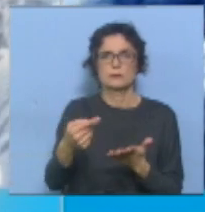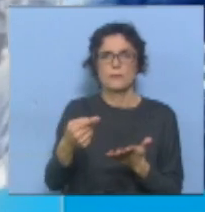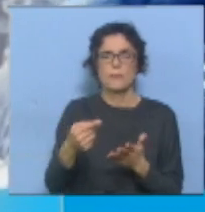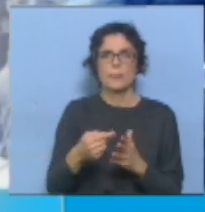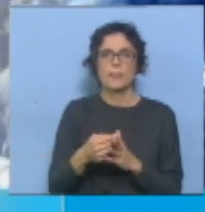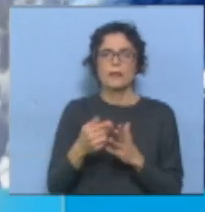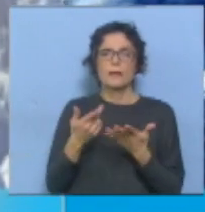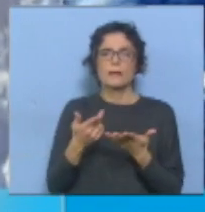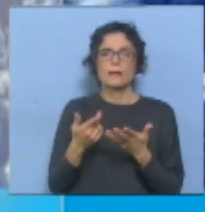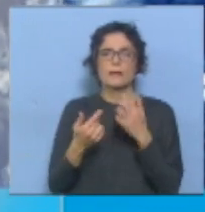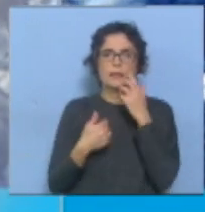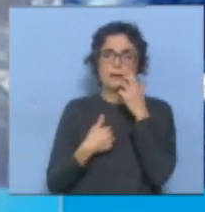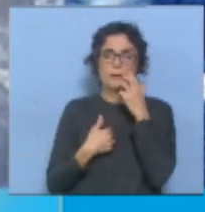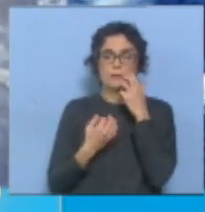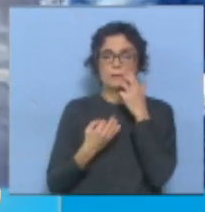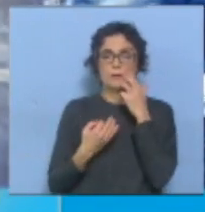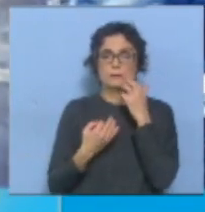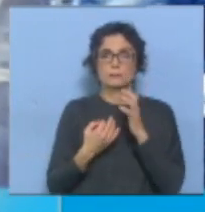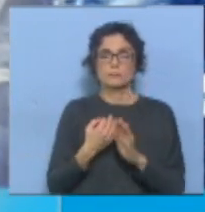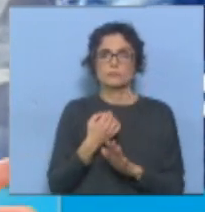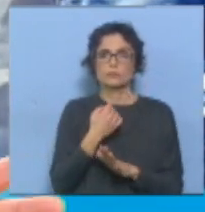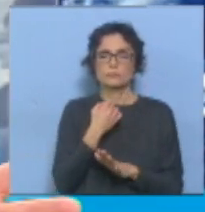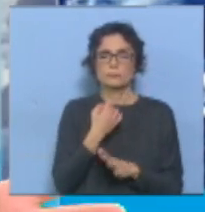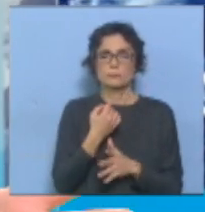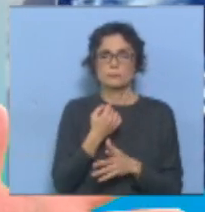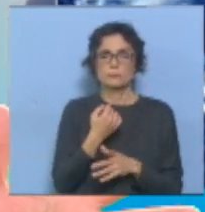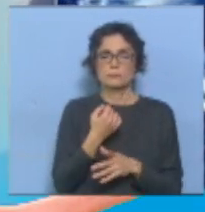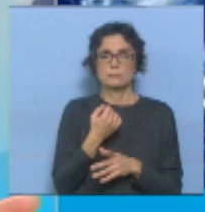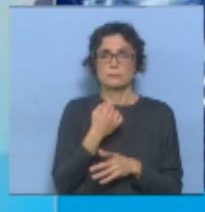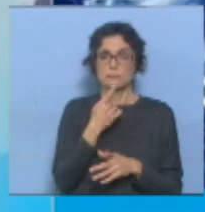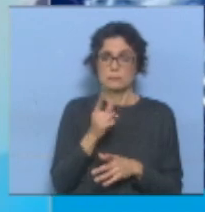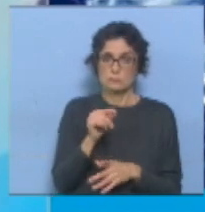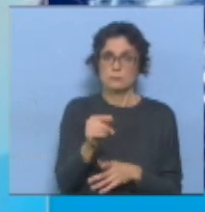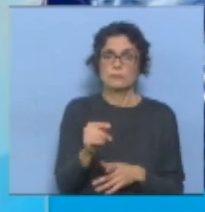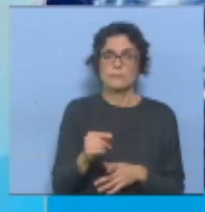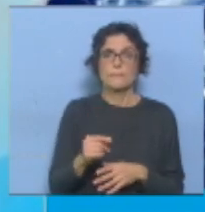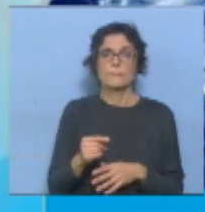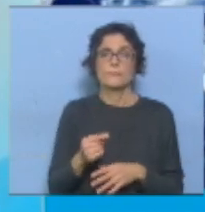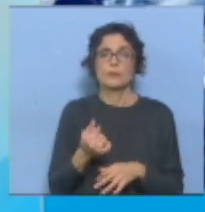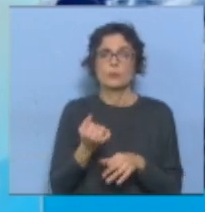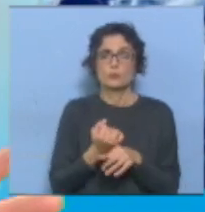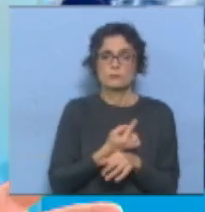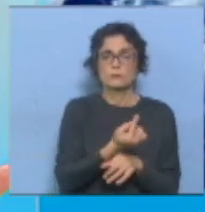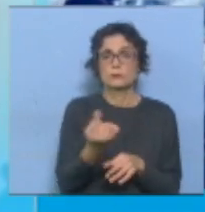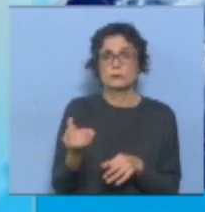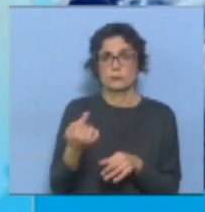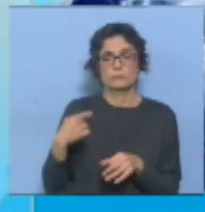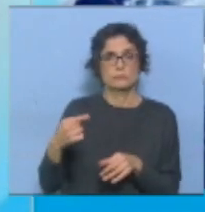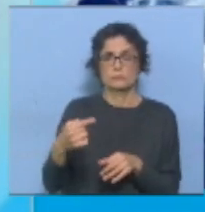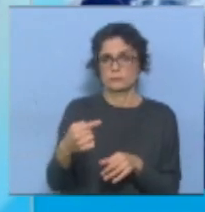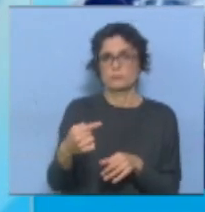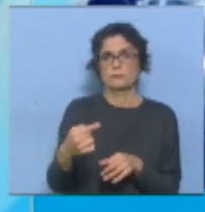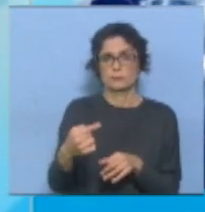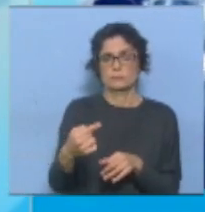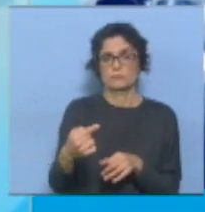terminava dizendo que estas boas obras, como sempre teve na Igreja ao longo de toda a